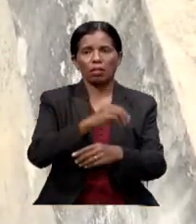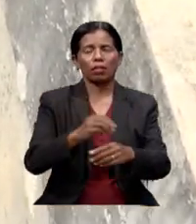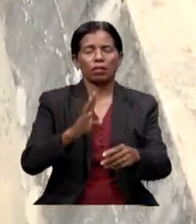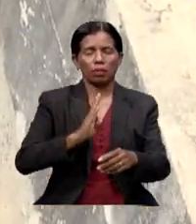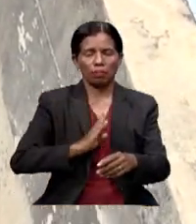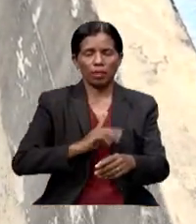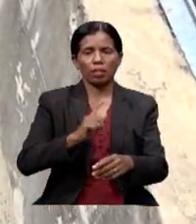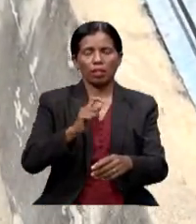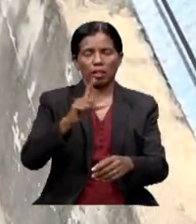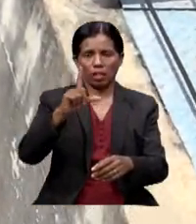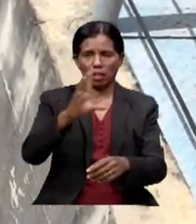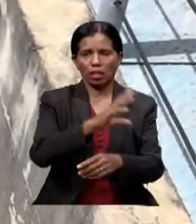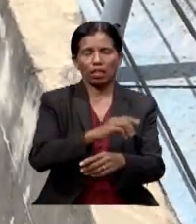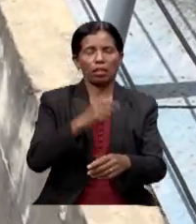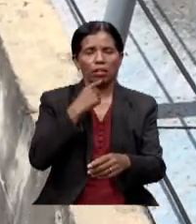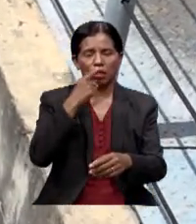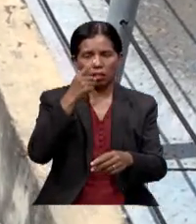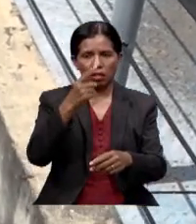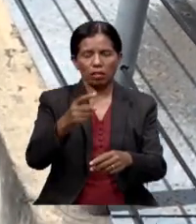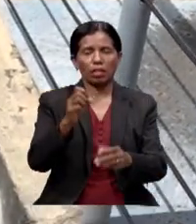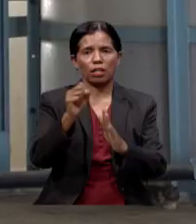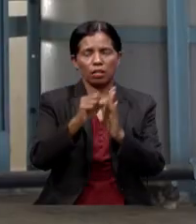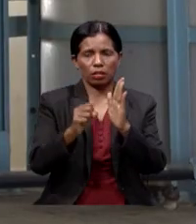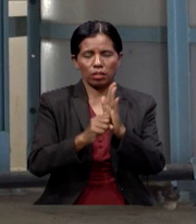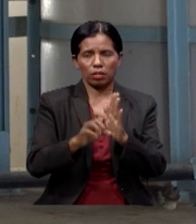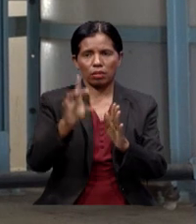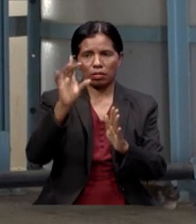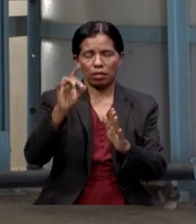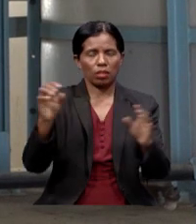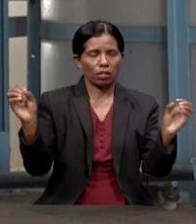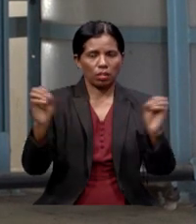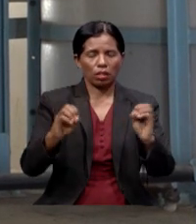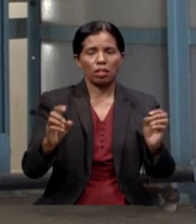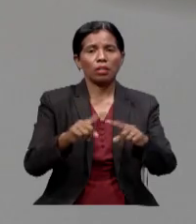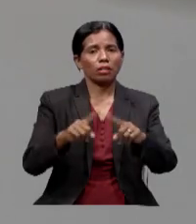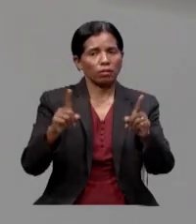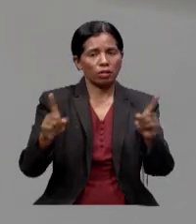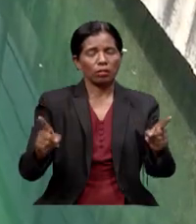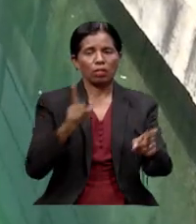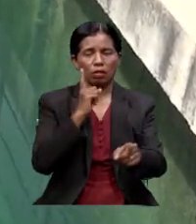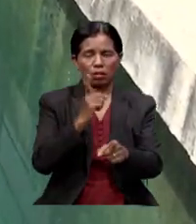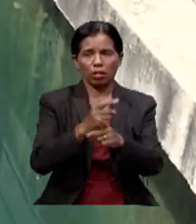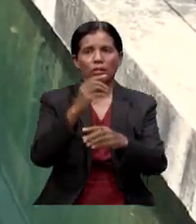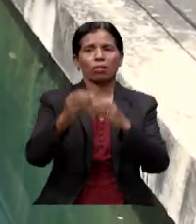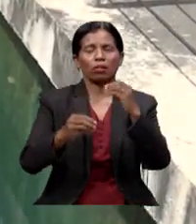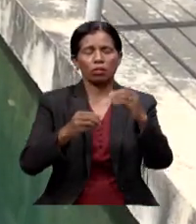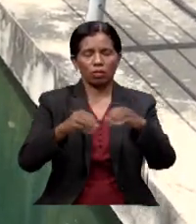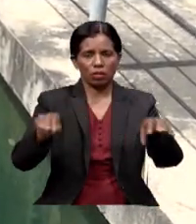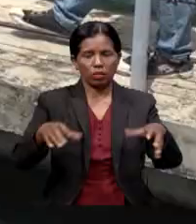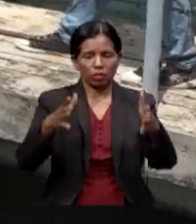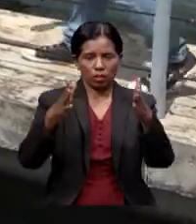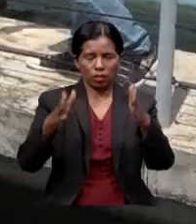Timor Leste. No aprova respectivos estatuto artigo 8, la iha descrição e da neve claro, conaba funcionário